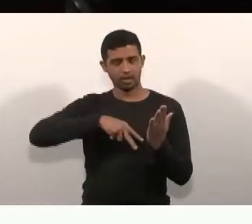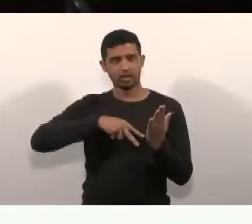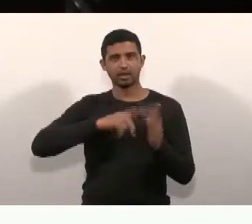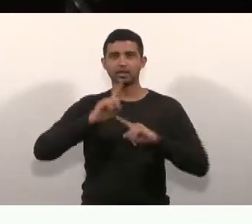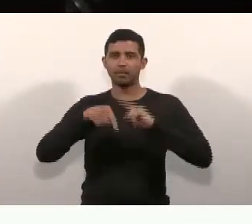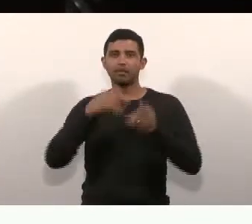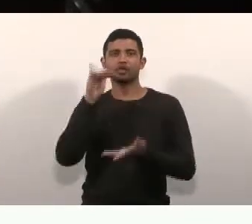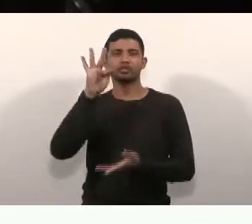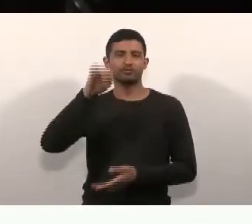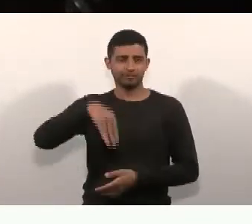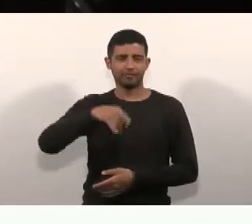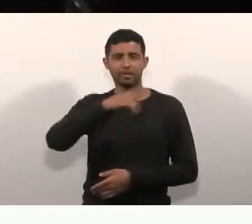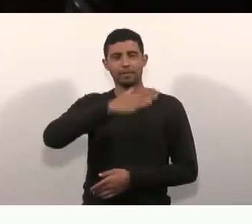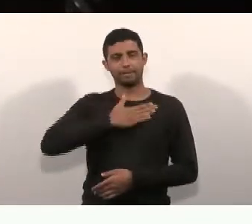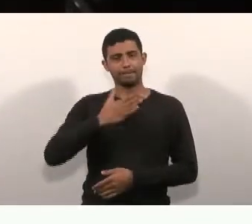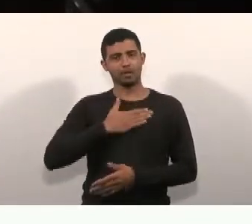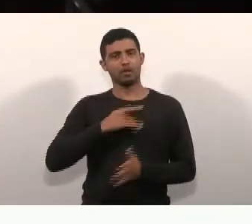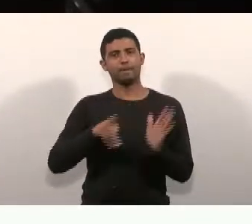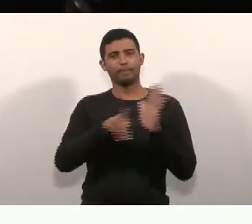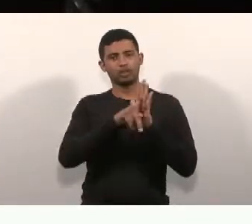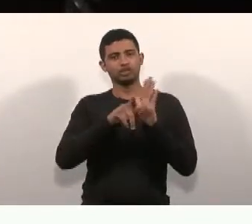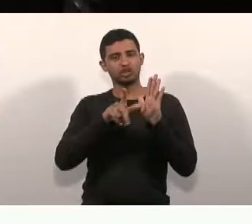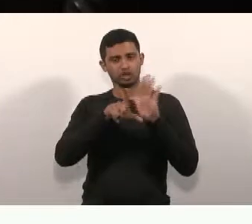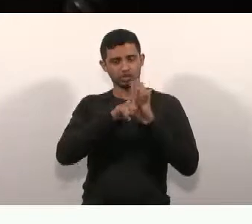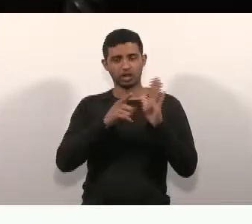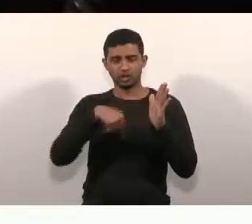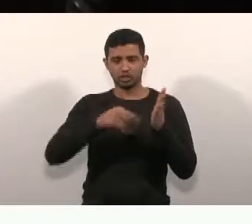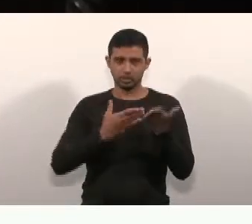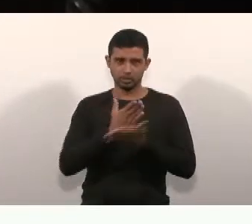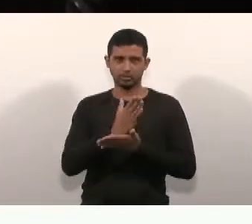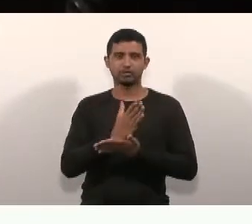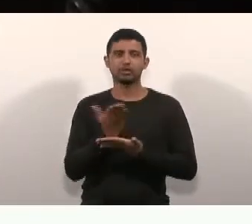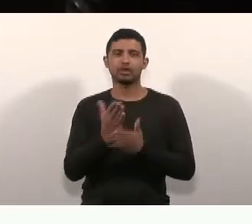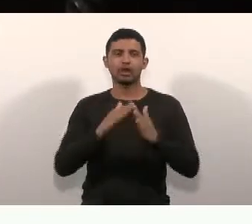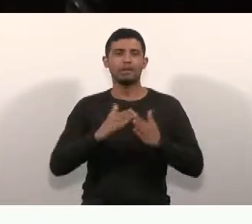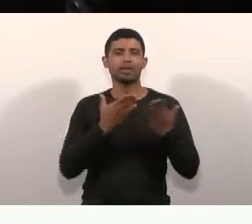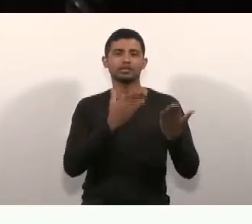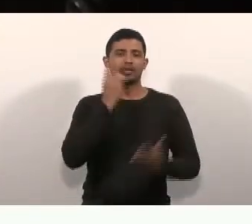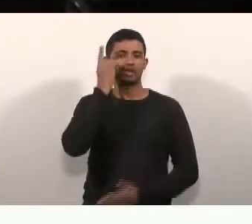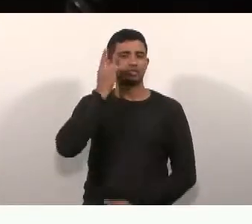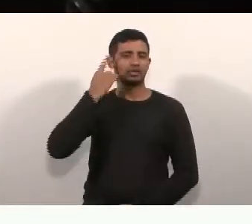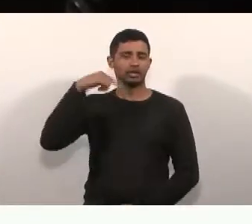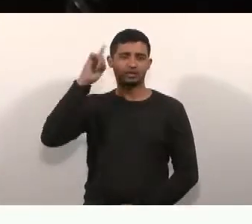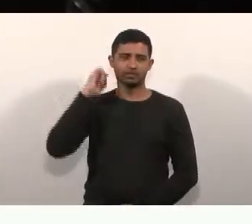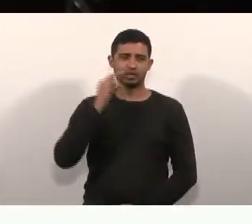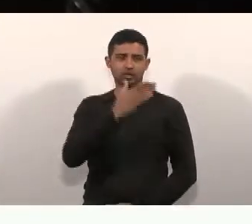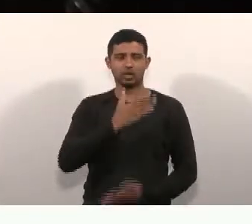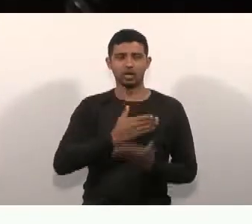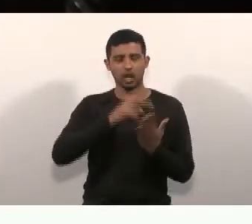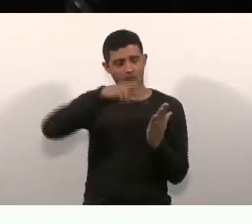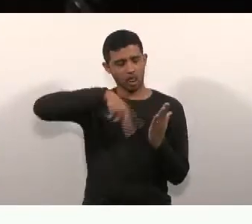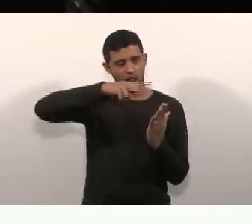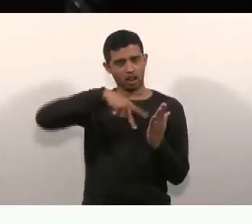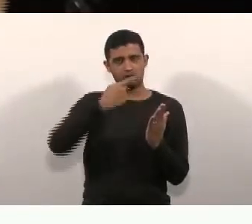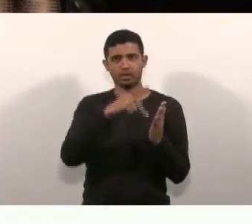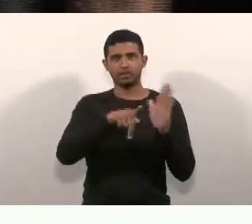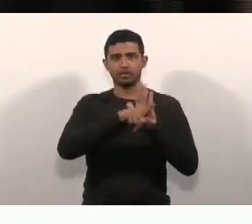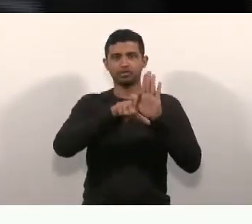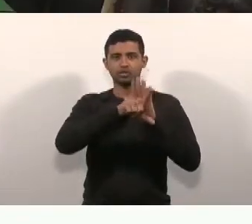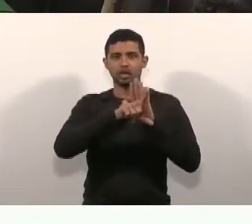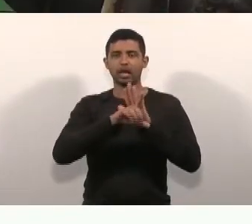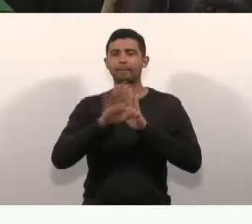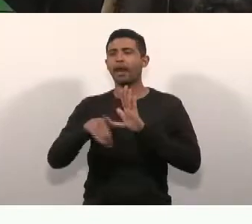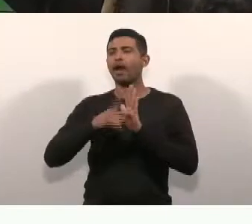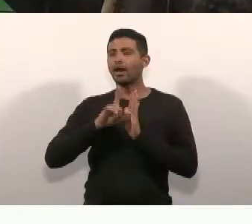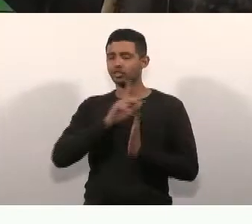meus projetos também para aprovarmos. Então, solicito ao deputado Valdeir Carneiro que proceda a leitura dos projetos de lei que estão... Presidente, antes uma